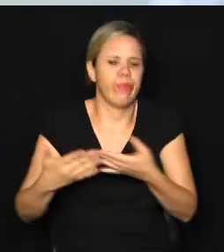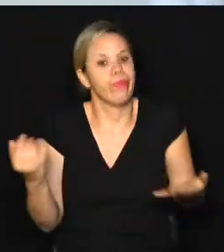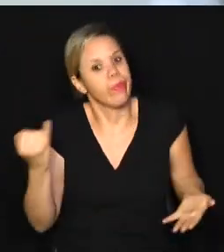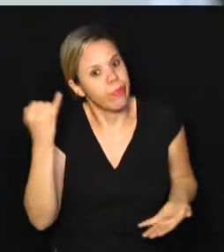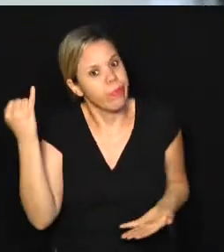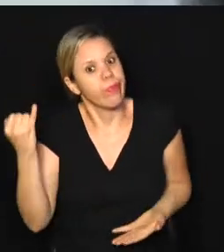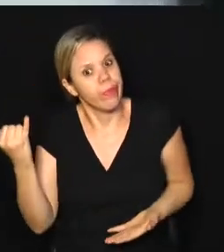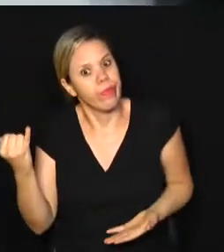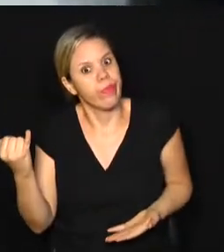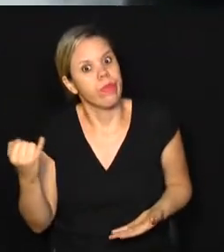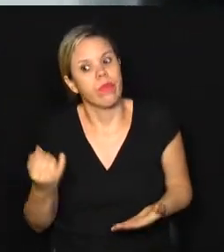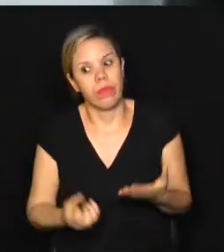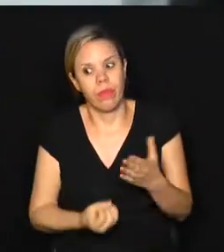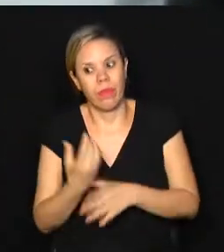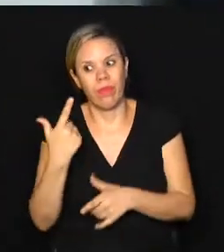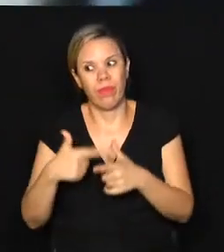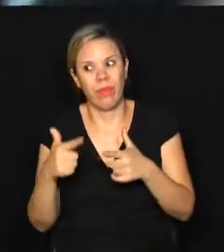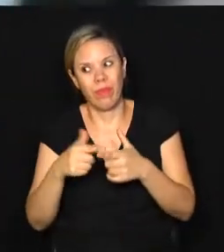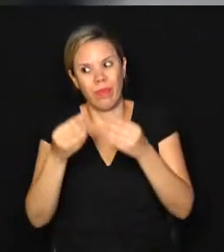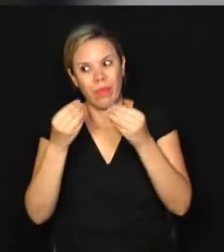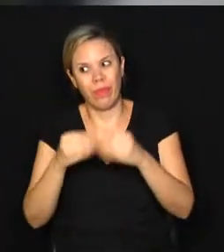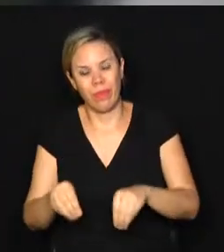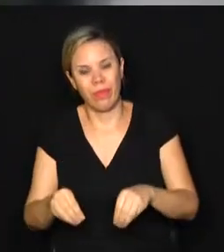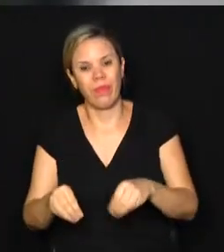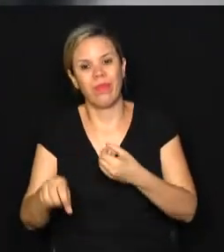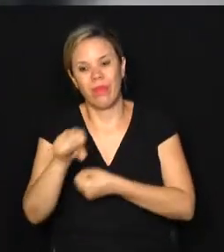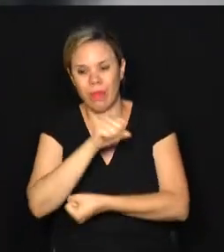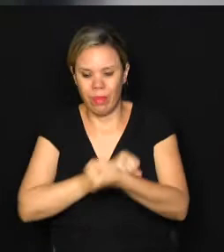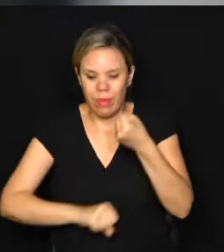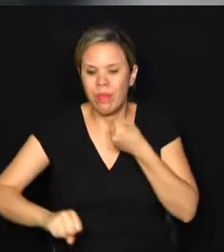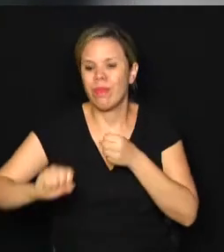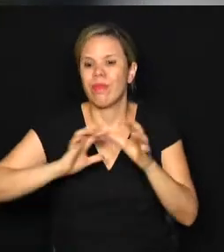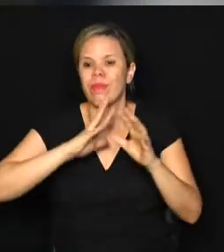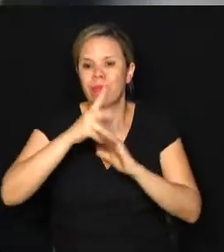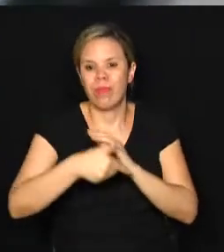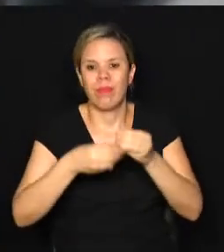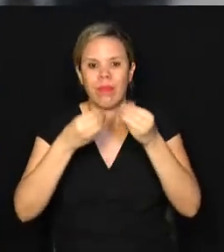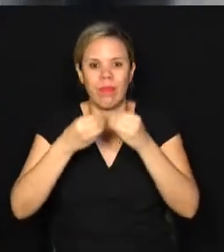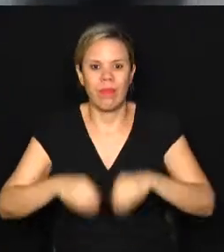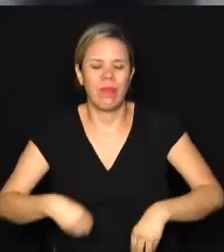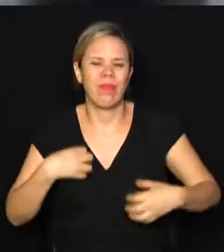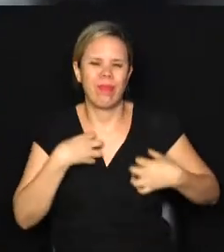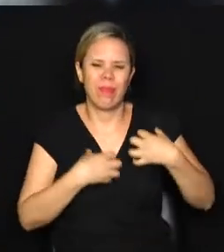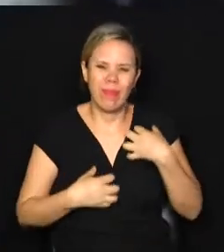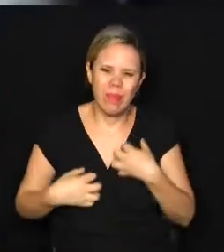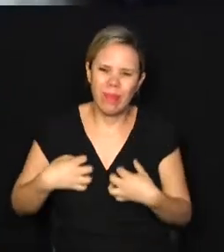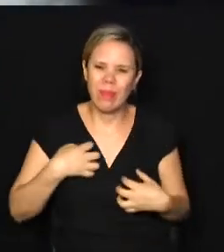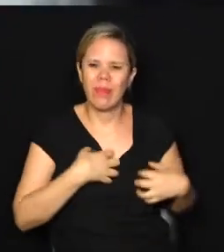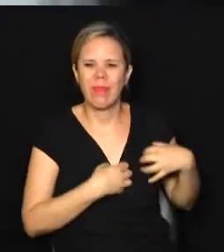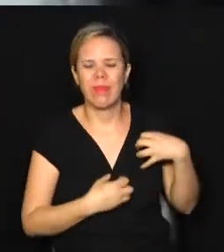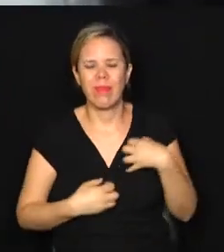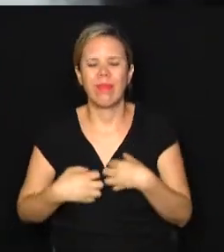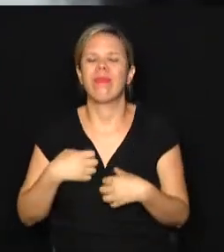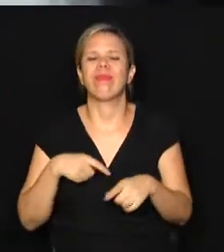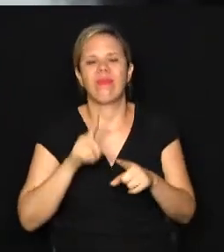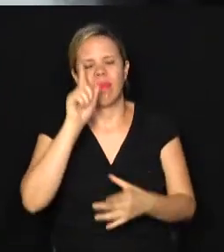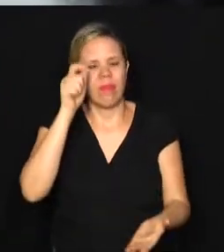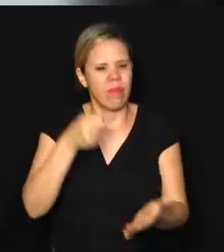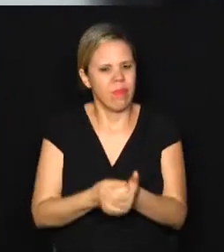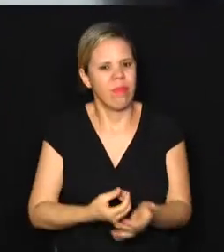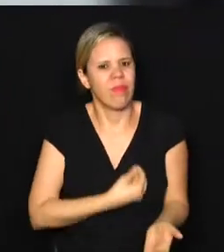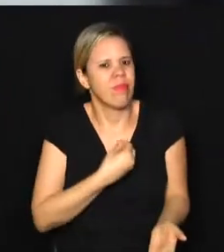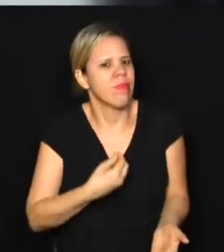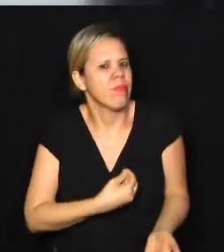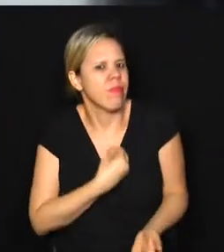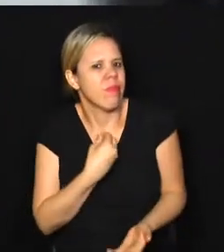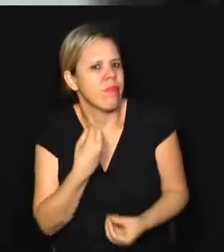o impacto socioambiental, além do quanto a gente está sendo afetado emocionalmente por tomadas de decisões em nossas vidas.